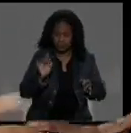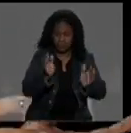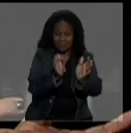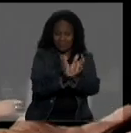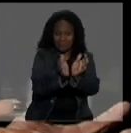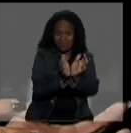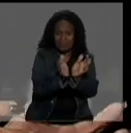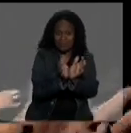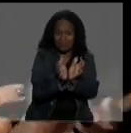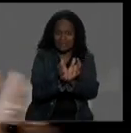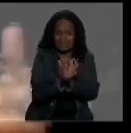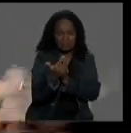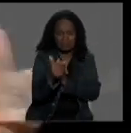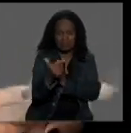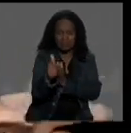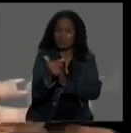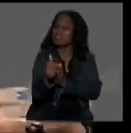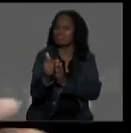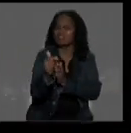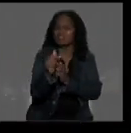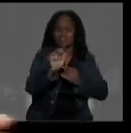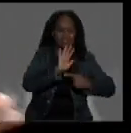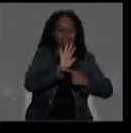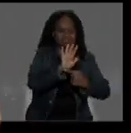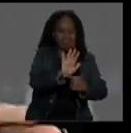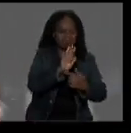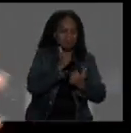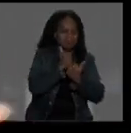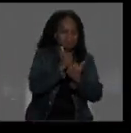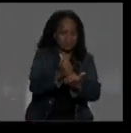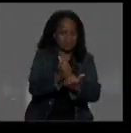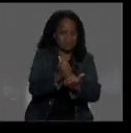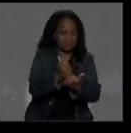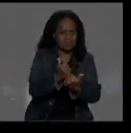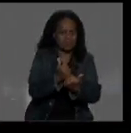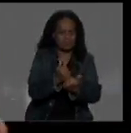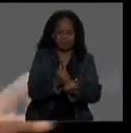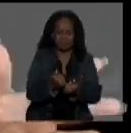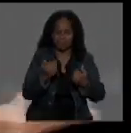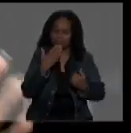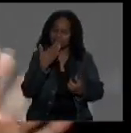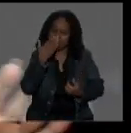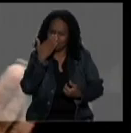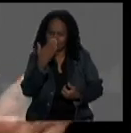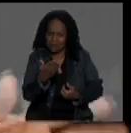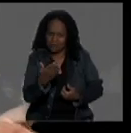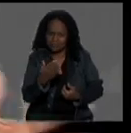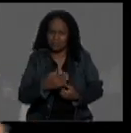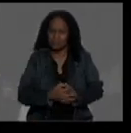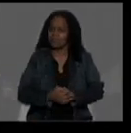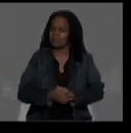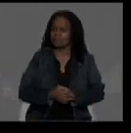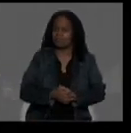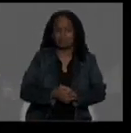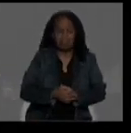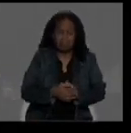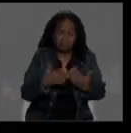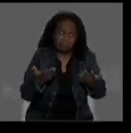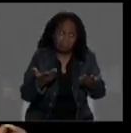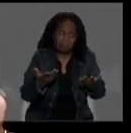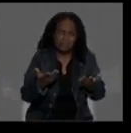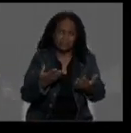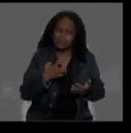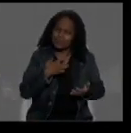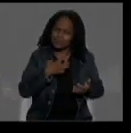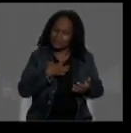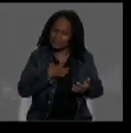a equipe sozinha. Não tinha ninguém ainda nos assessorando, né? E até nos recebendo. Nós não combinamos, mas